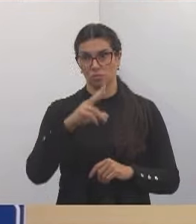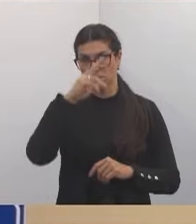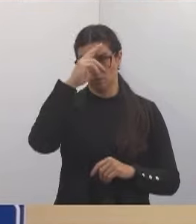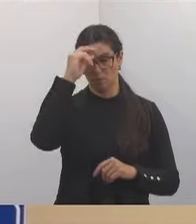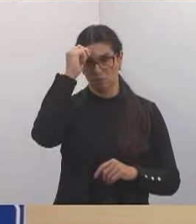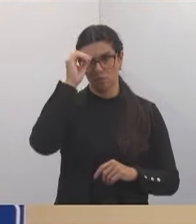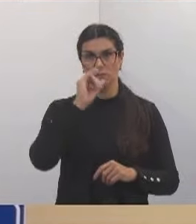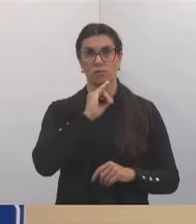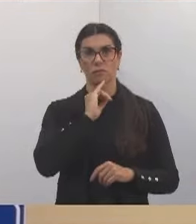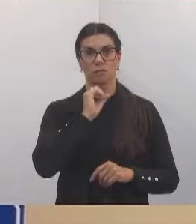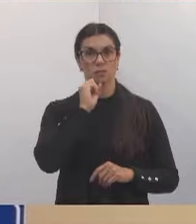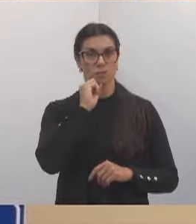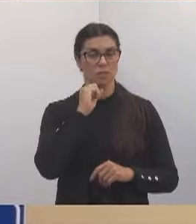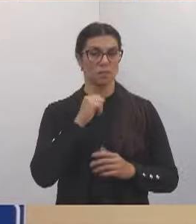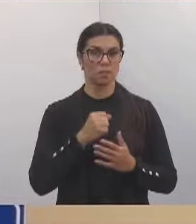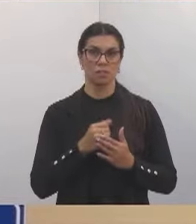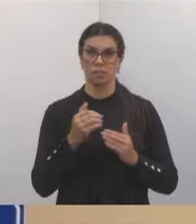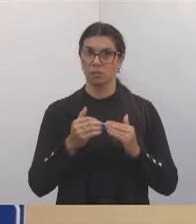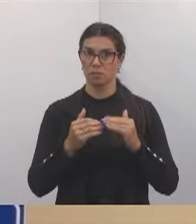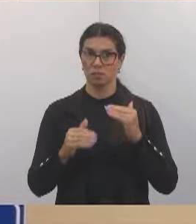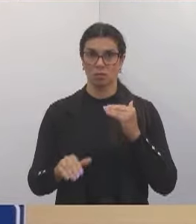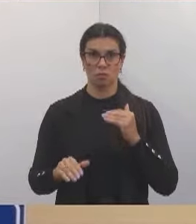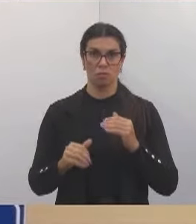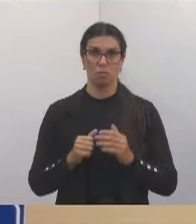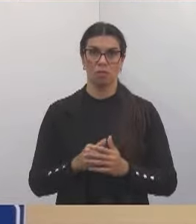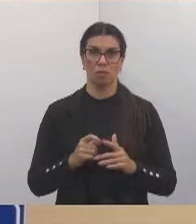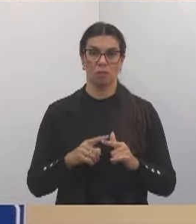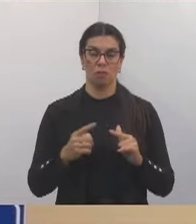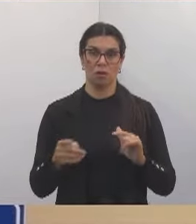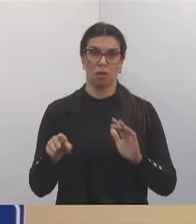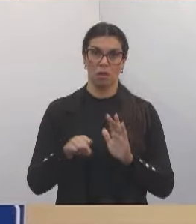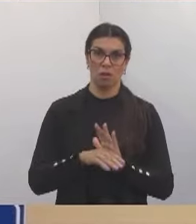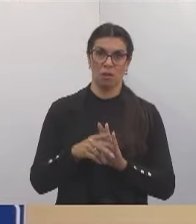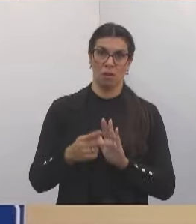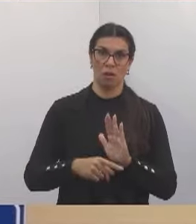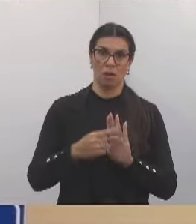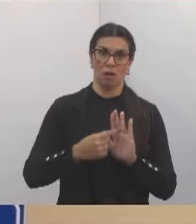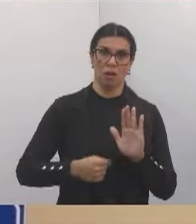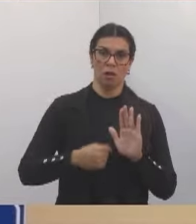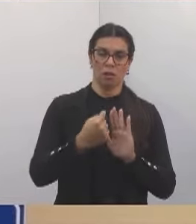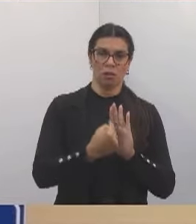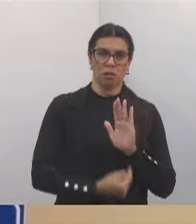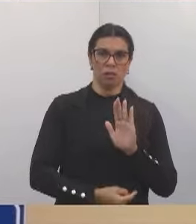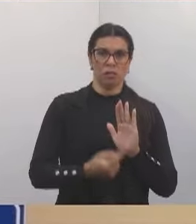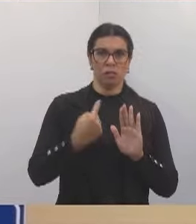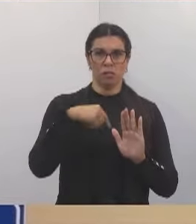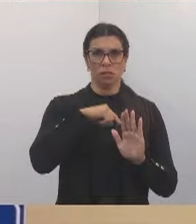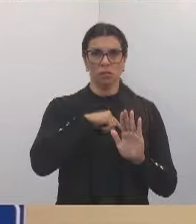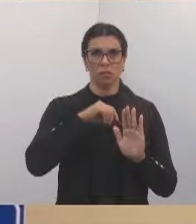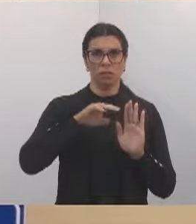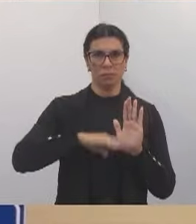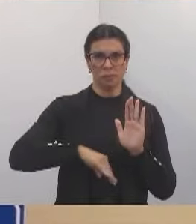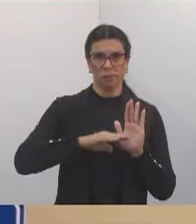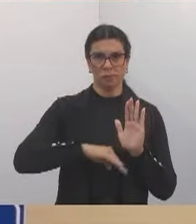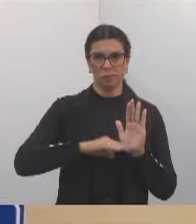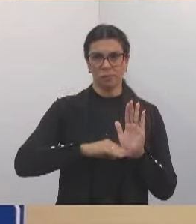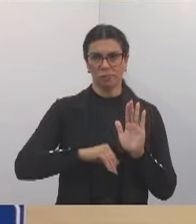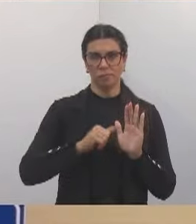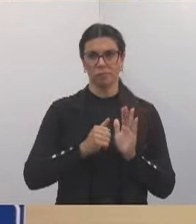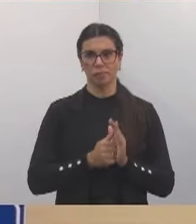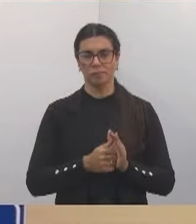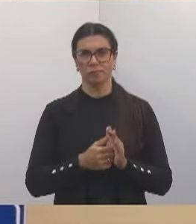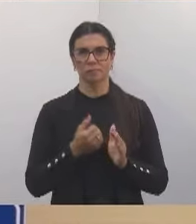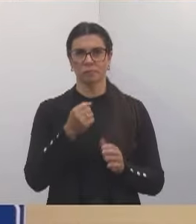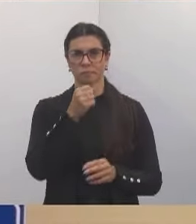contra. A gente veio o veto para essa casa, nós derrubamos o veto nessa casa, na antiga